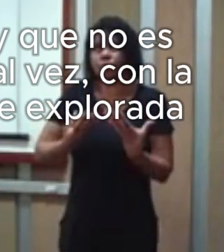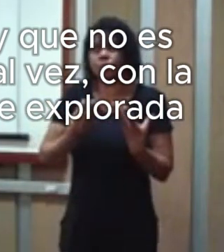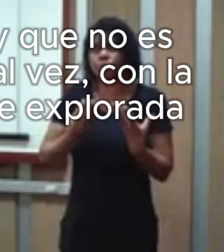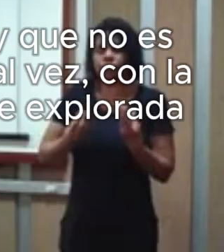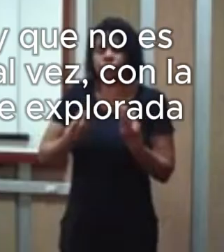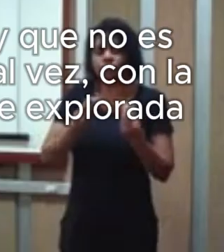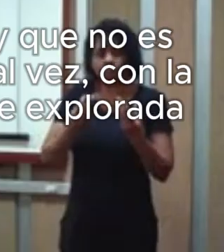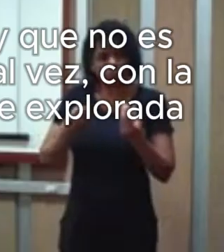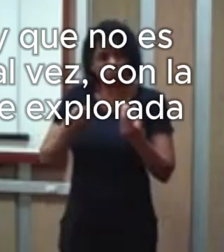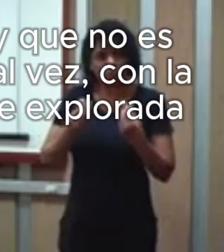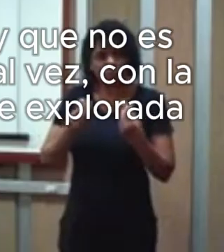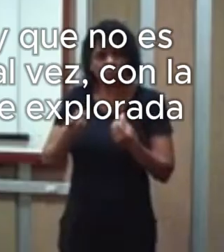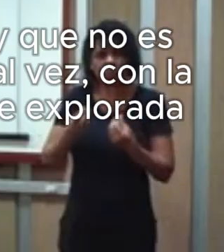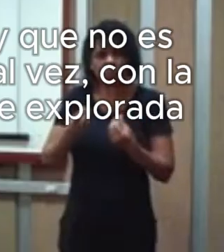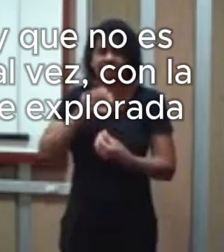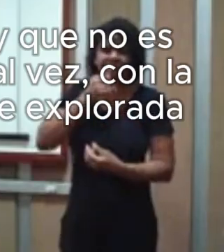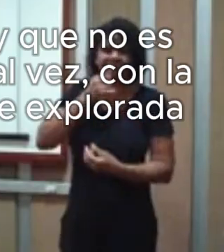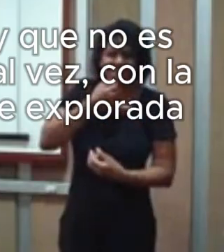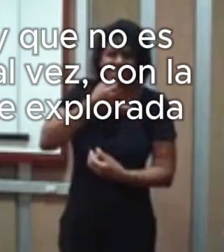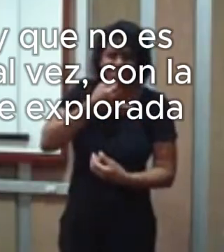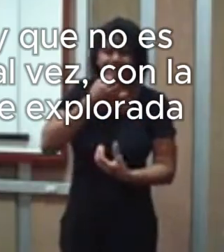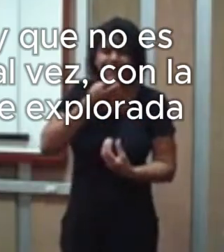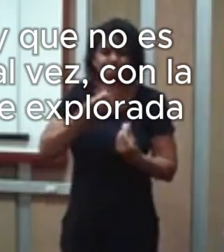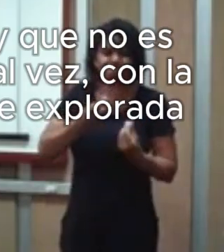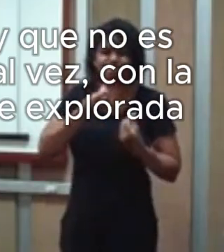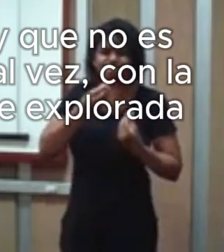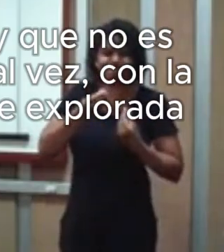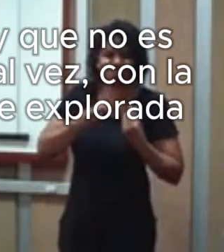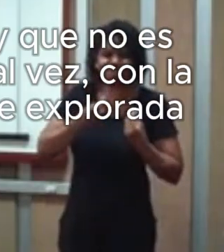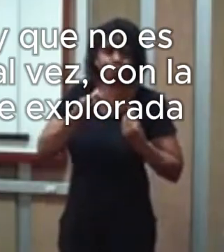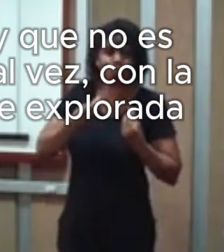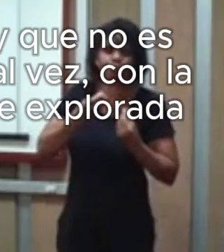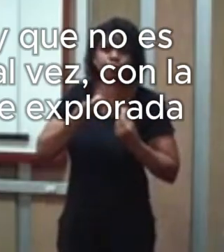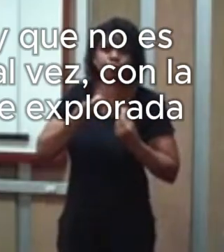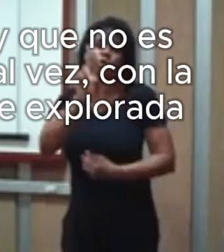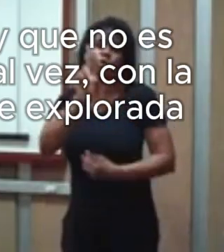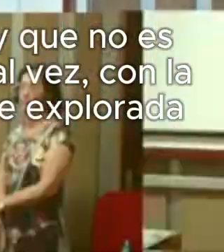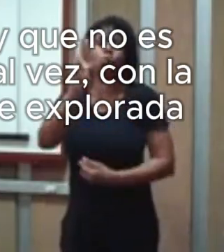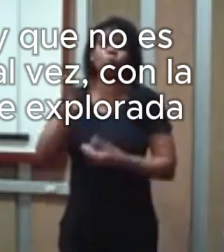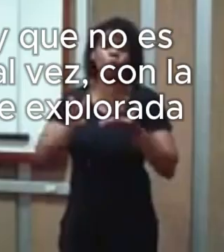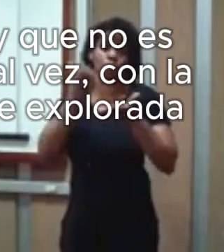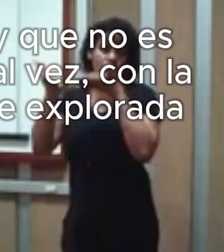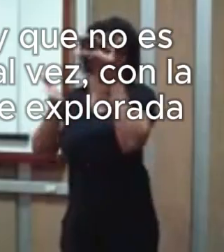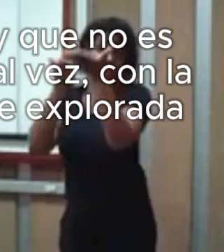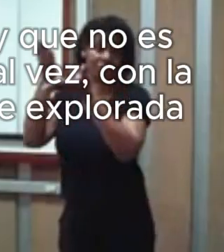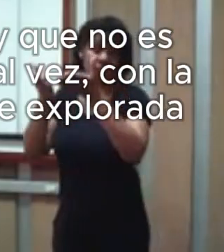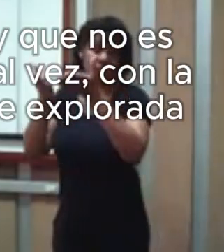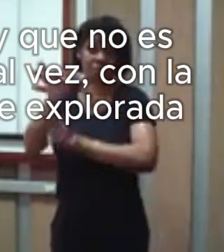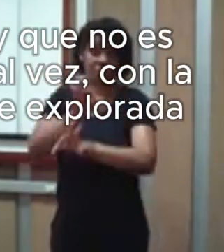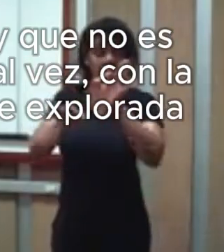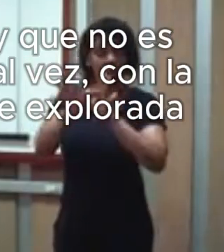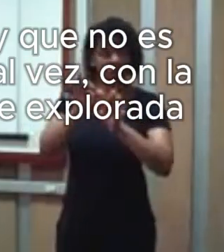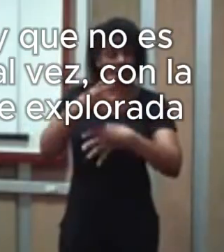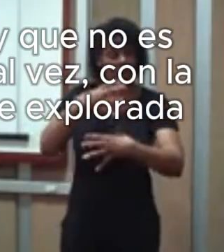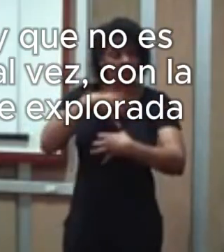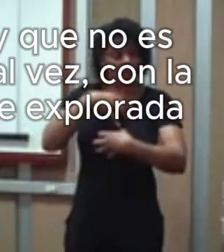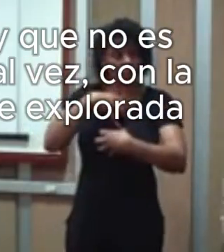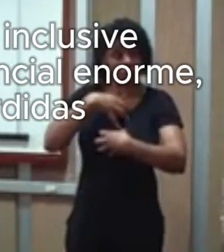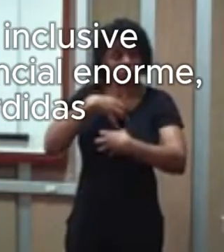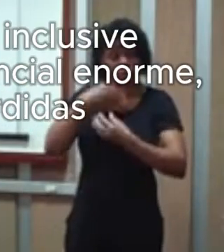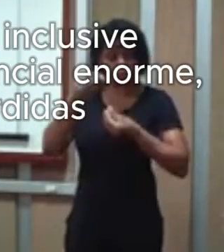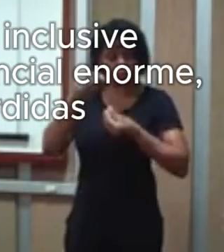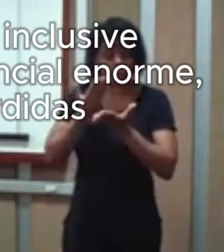da decepção, talvez, né, acumulada com a ideia de uso de terapia celular, tem a ver com a forma como isso foi